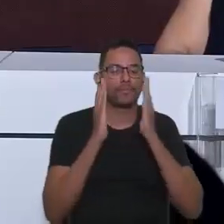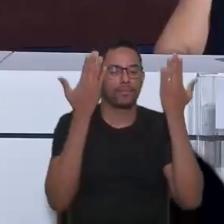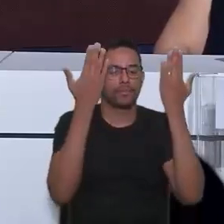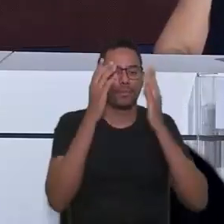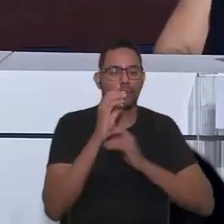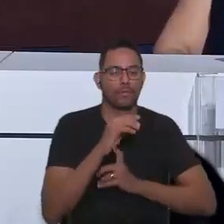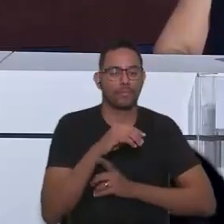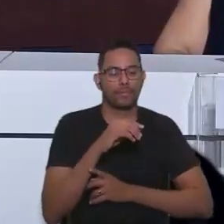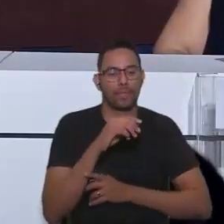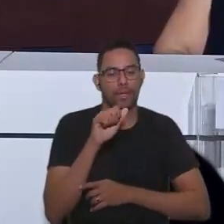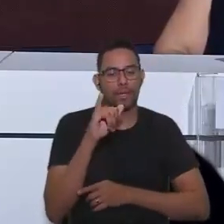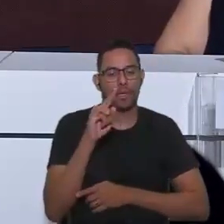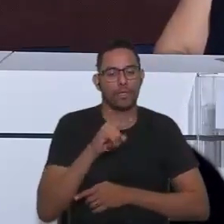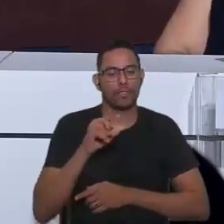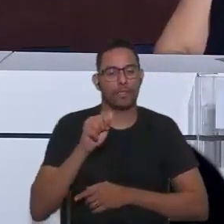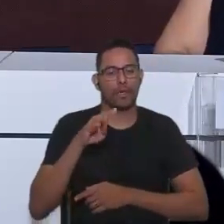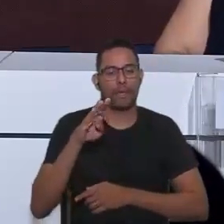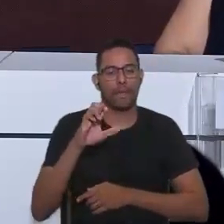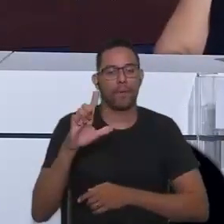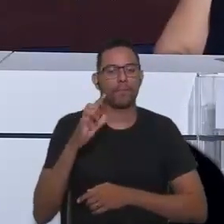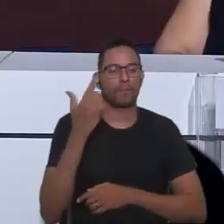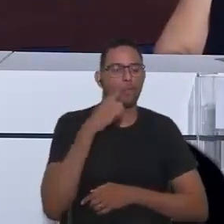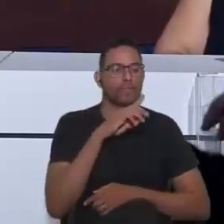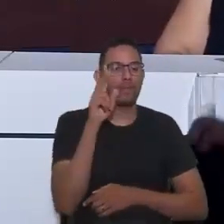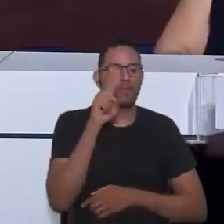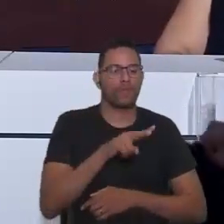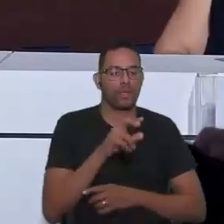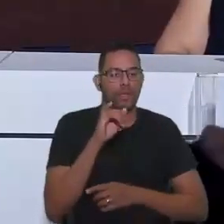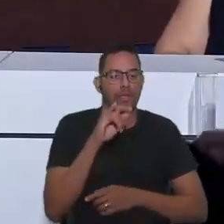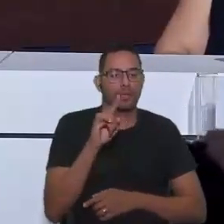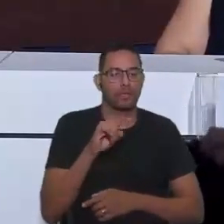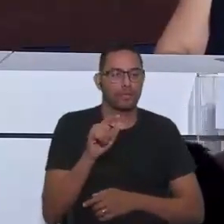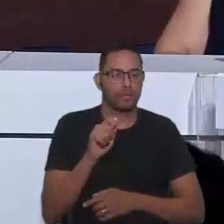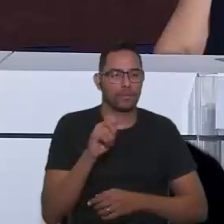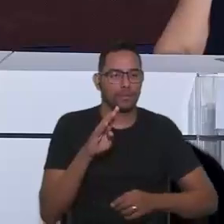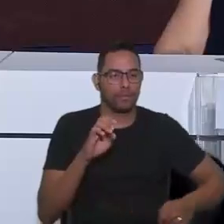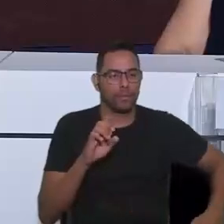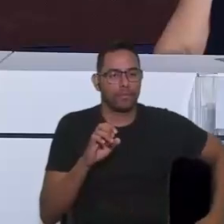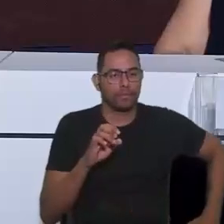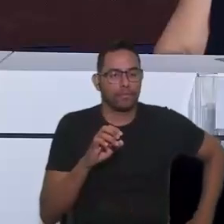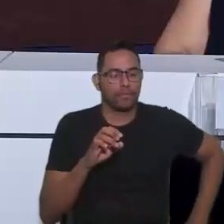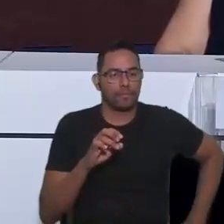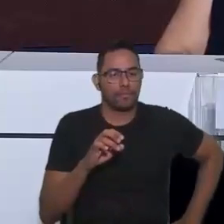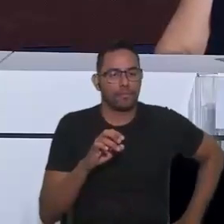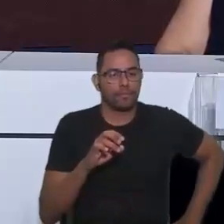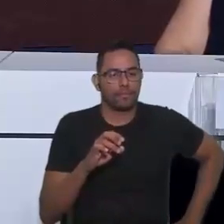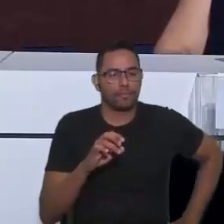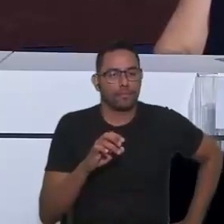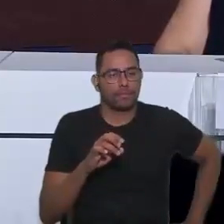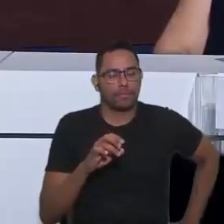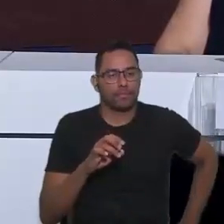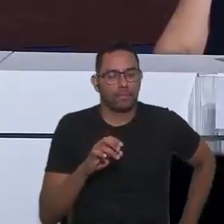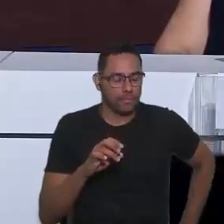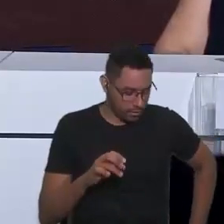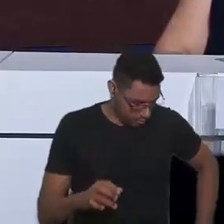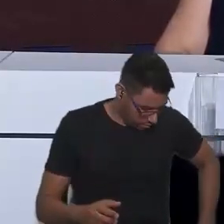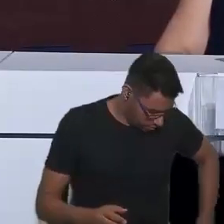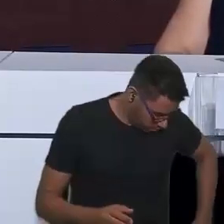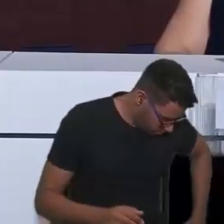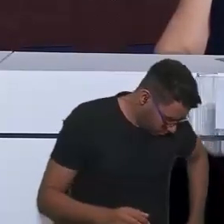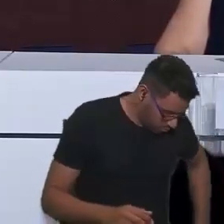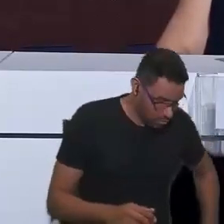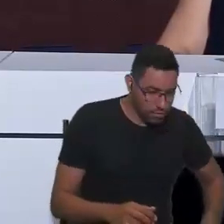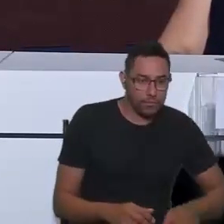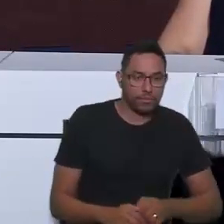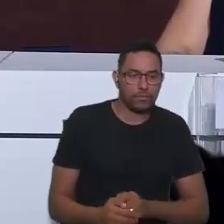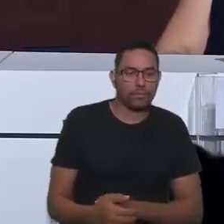aniversário da Isabel. Vocês não vão conseguir ver a Isabel, mas ela está em toda a parte. E é o segundo